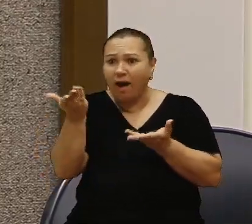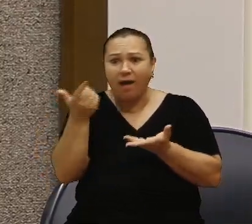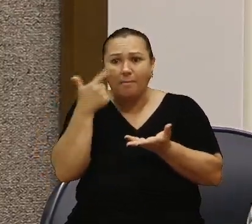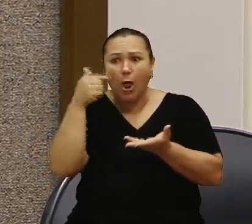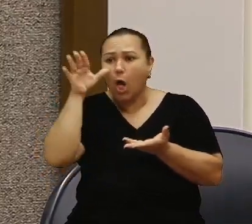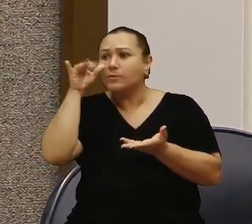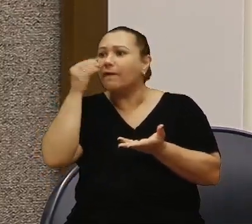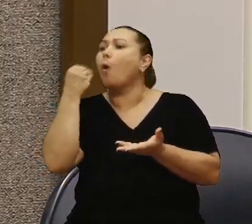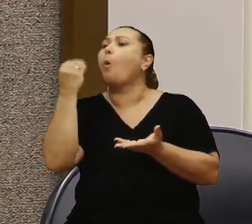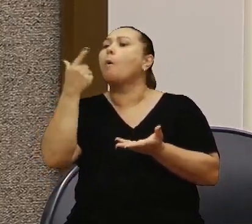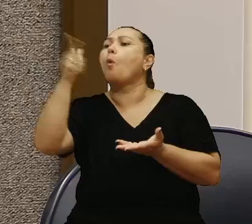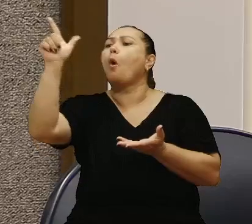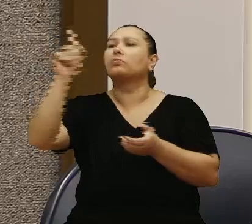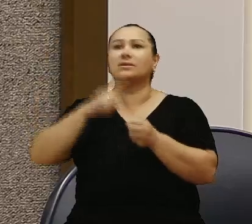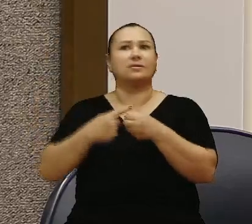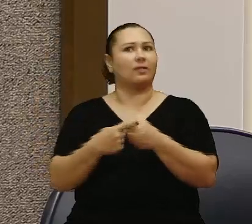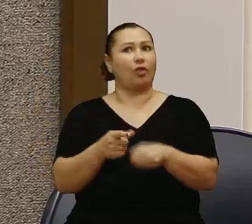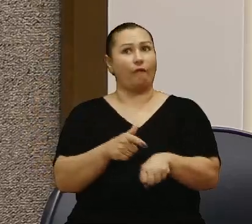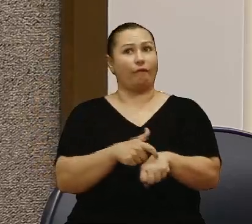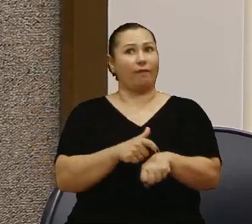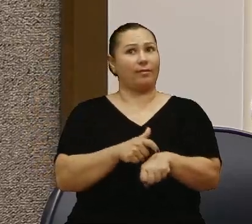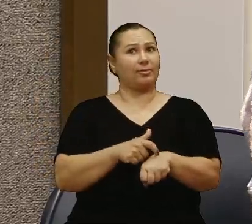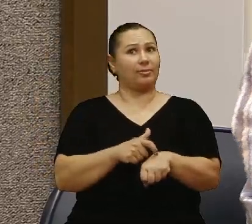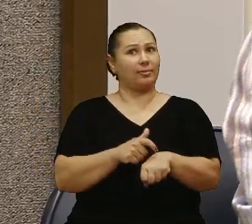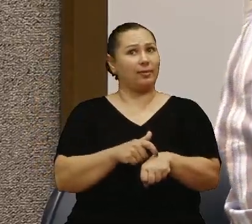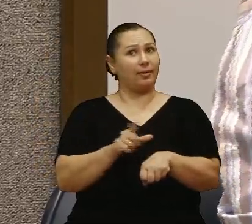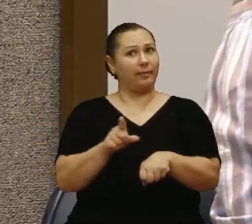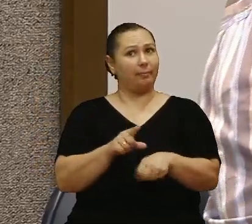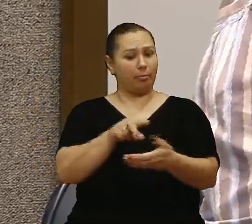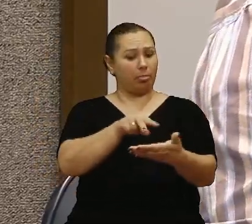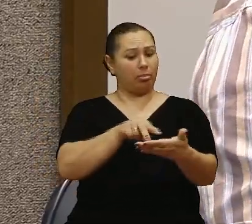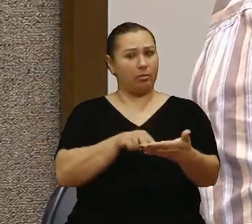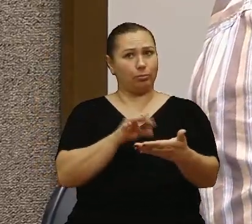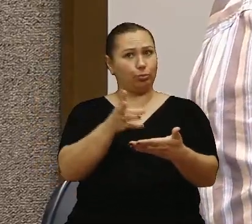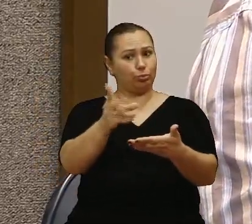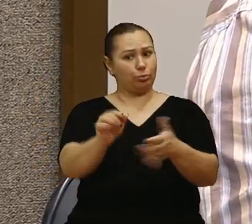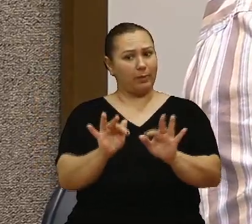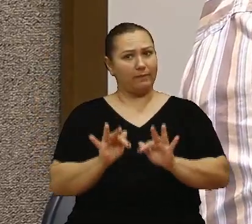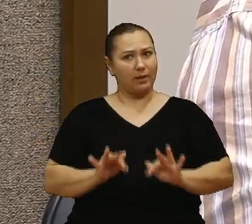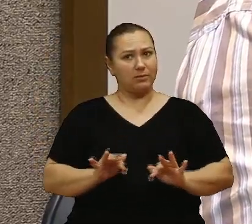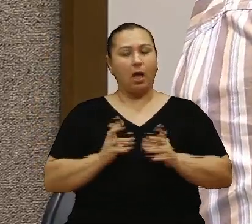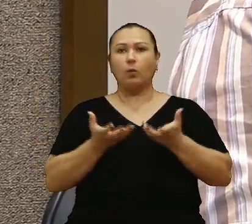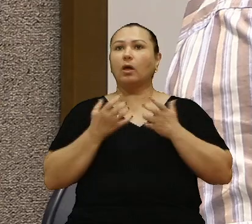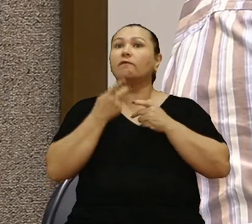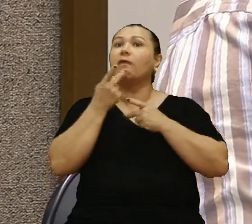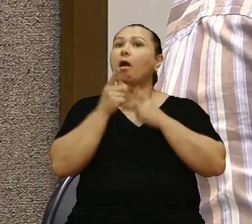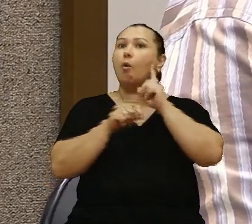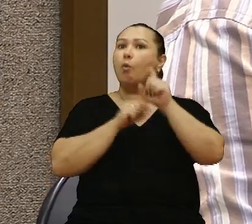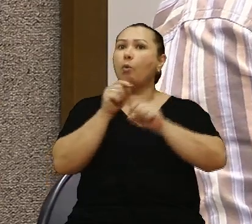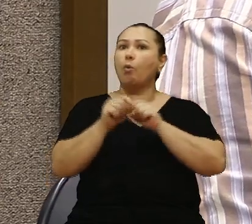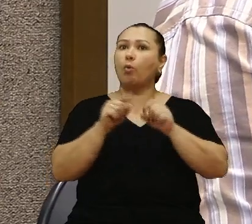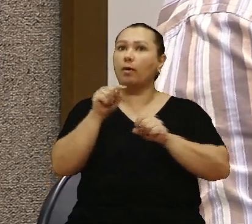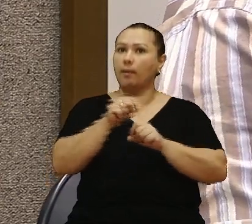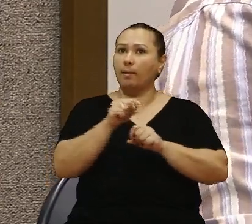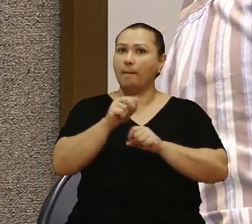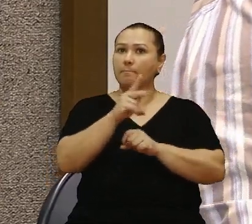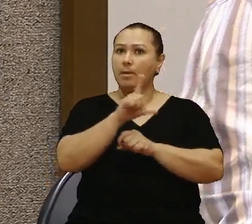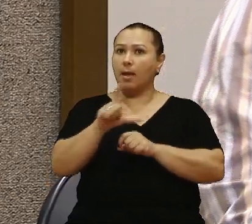verem. Não vai dar tempo de eu lhe dar a parte, só para finalizar, quero dizer o seguinte, ó. Esse